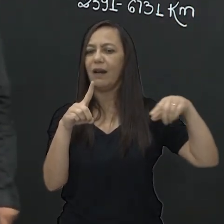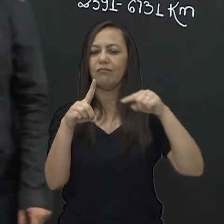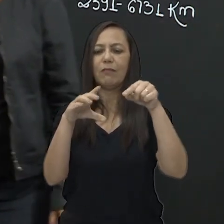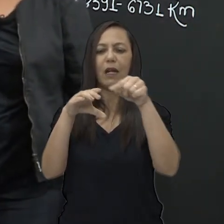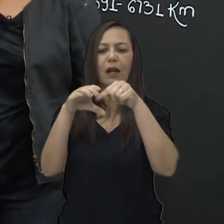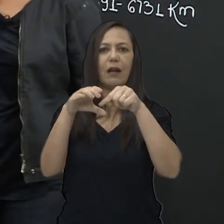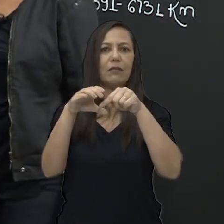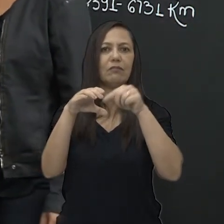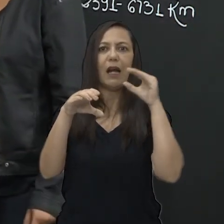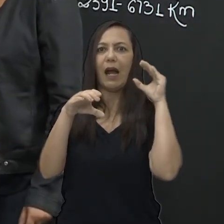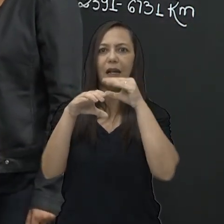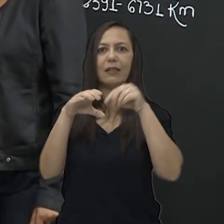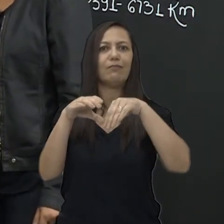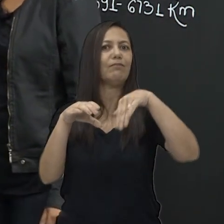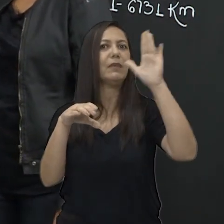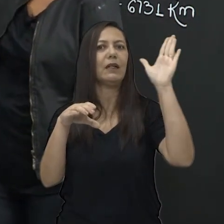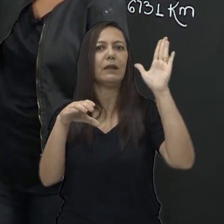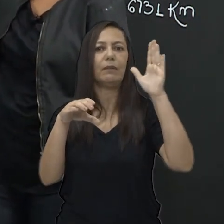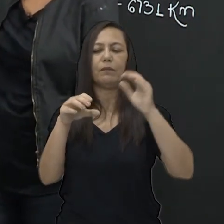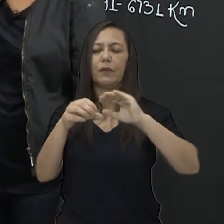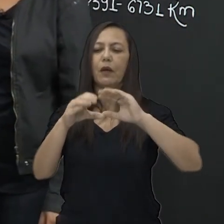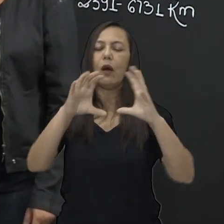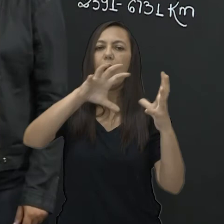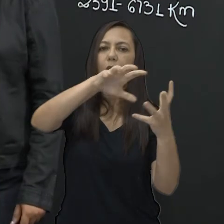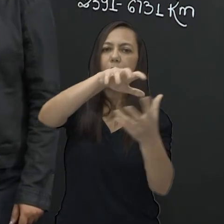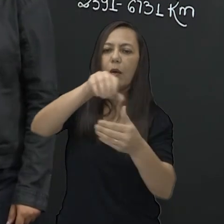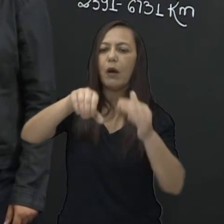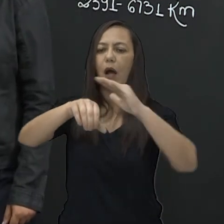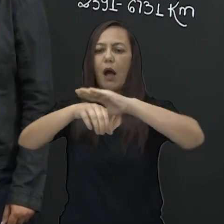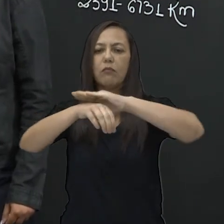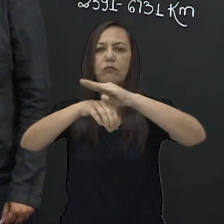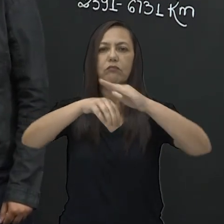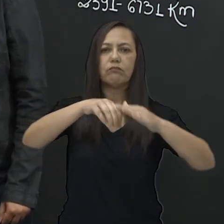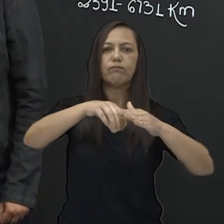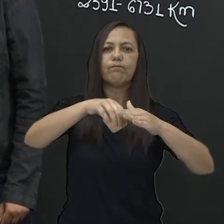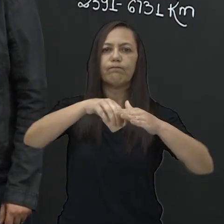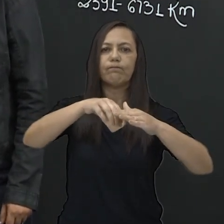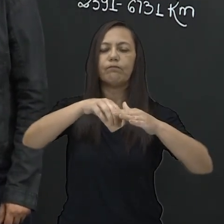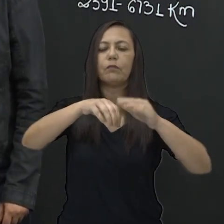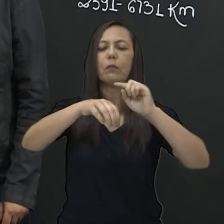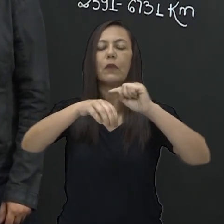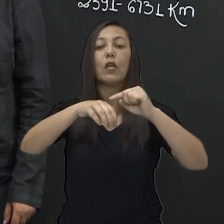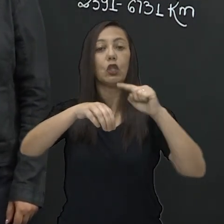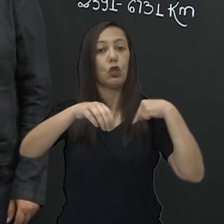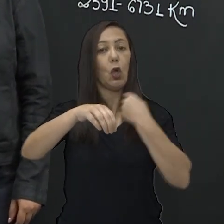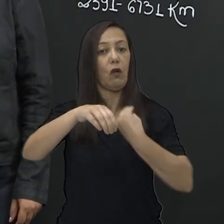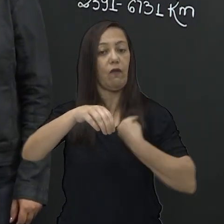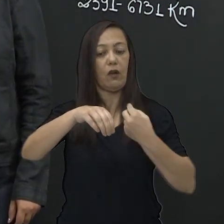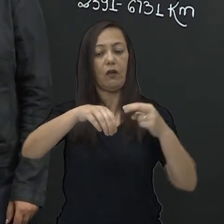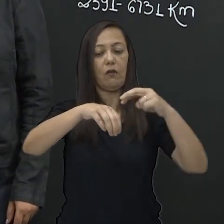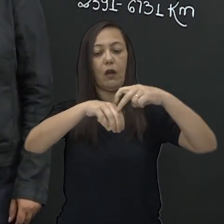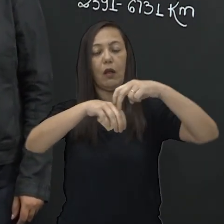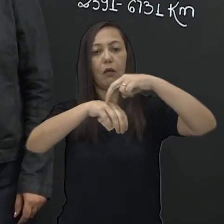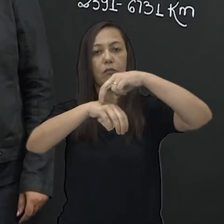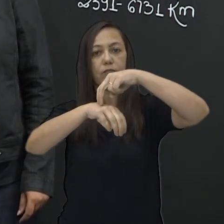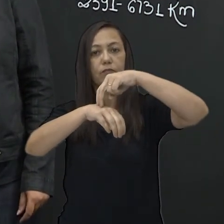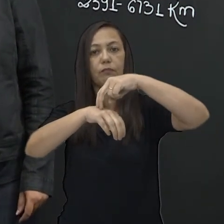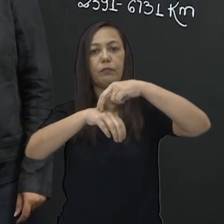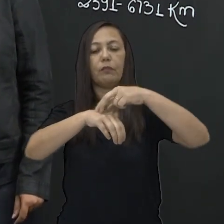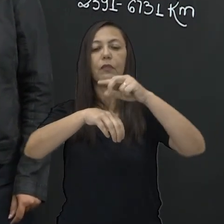repassar? Camadas da Terra, são elas crosta terrestre, onde estamos, espessuras